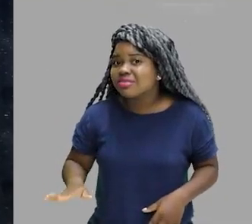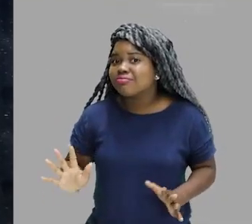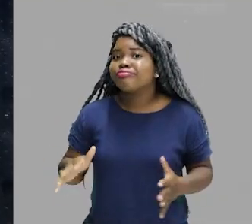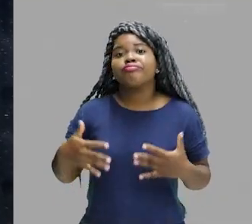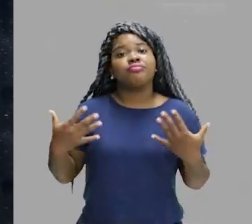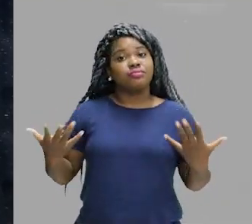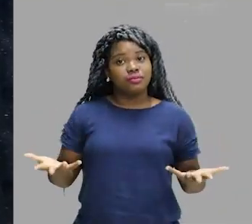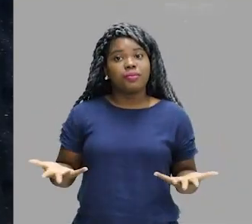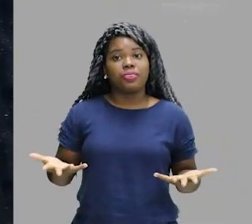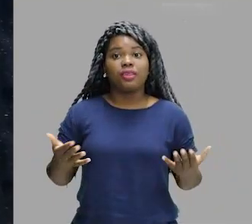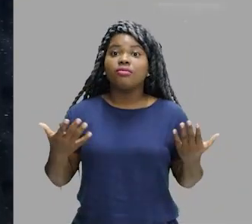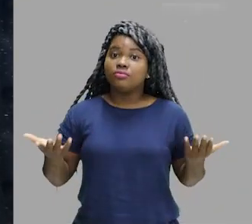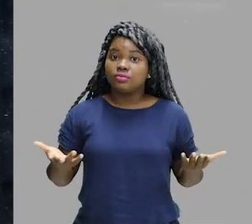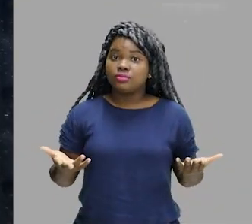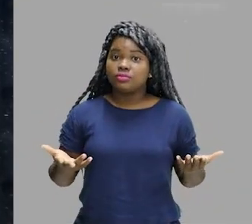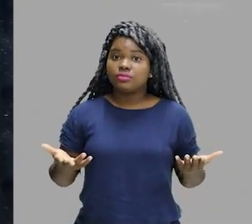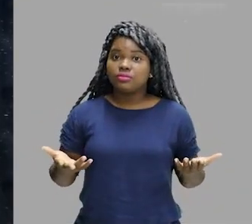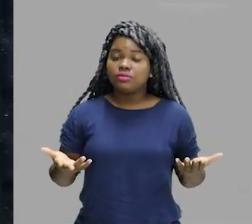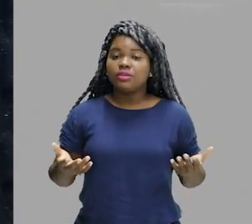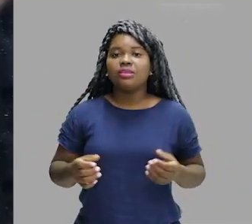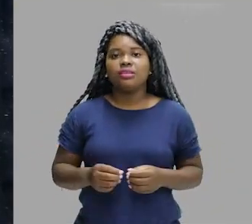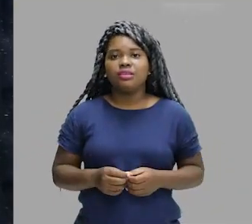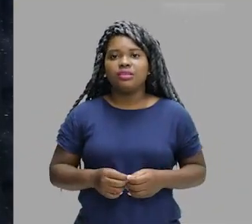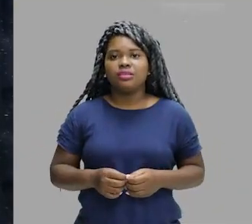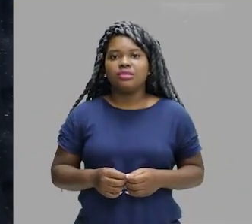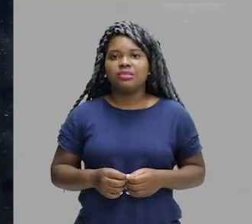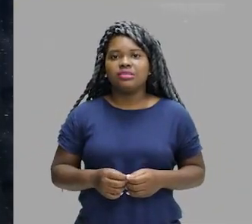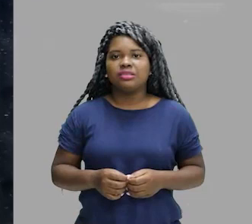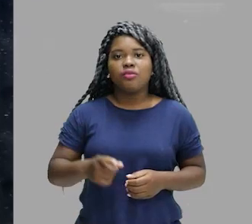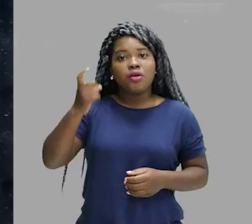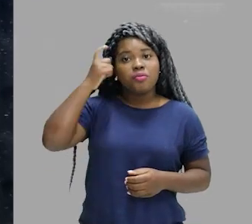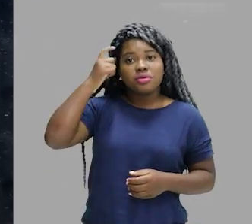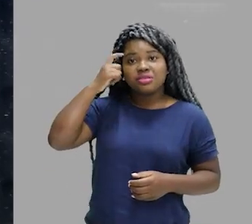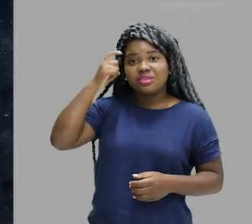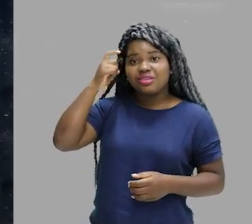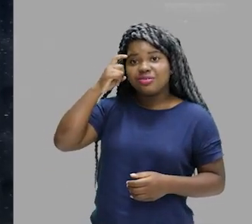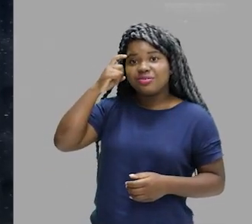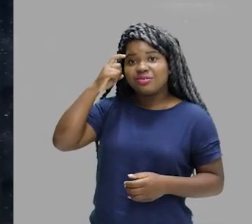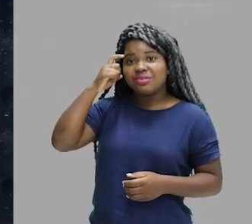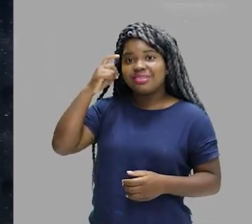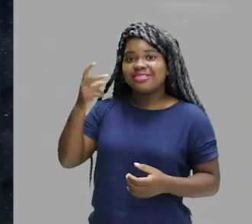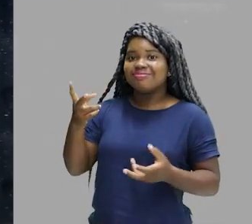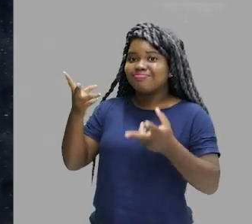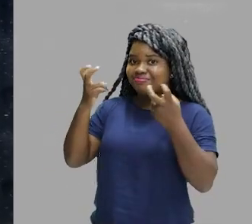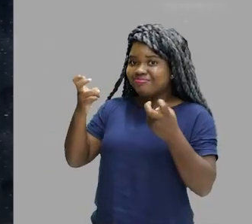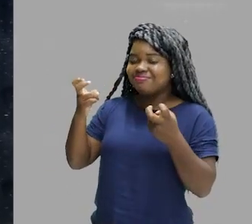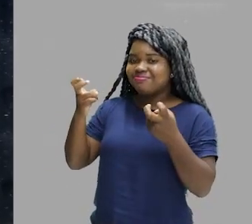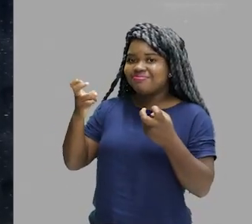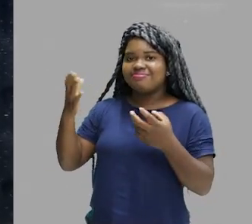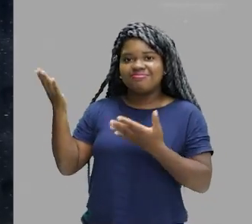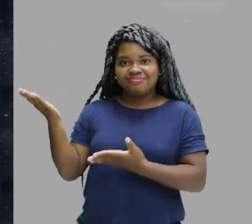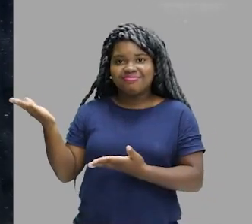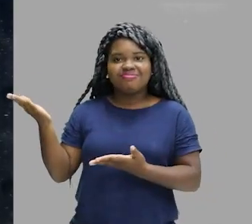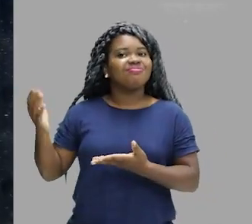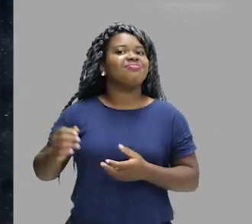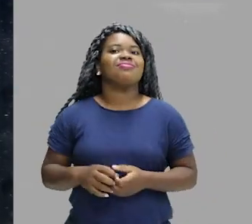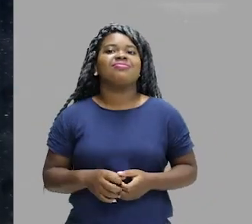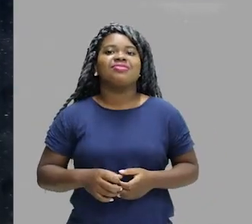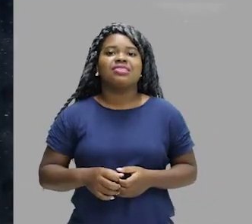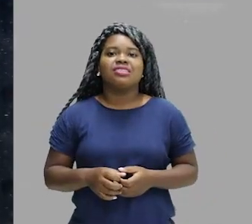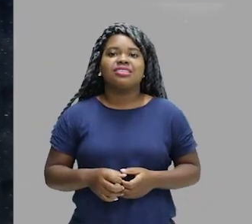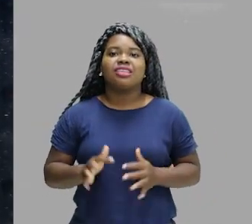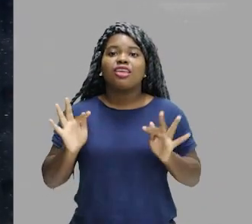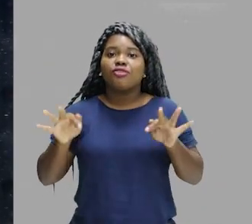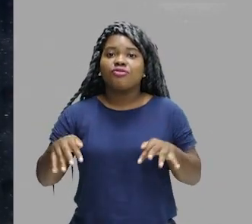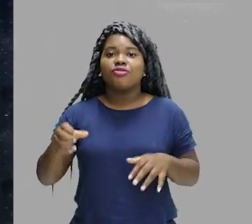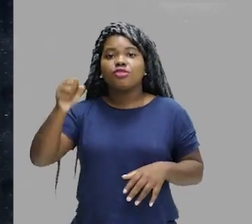linhas de pensamento, não são iguais, é óbvio, né, do pensador de Rodin. Professor, você ouviu aquilo tudo, gente? O século XIX, final do século XIX, é mais ou menos o